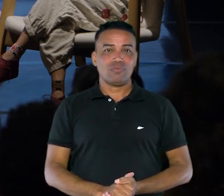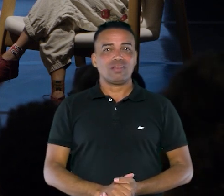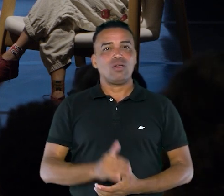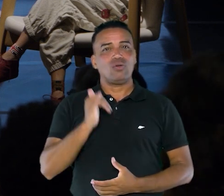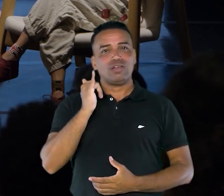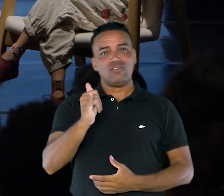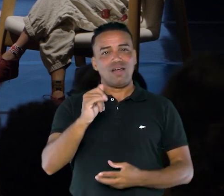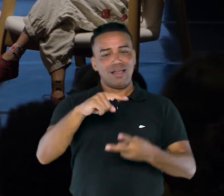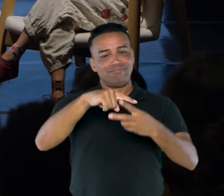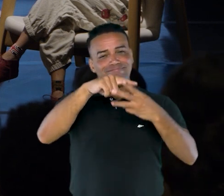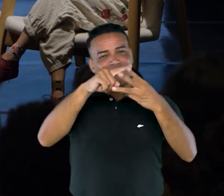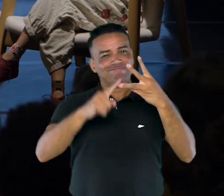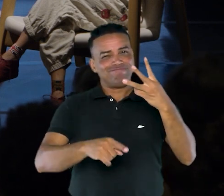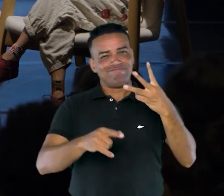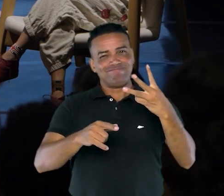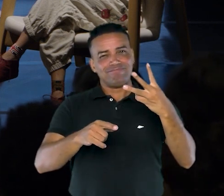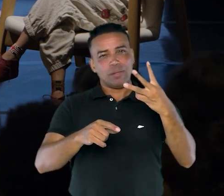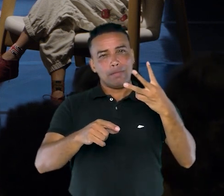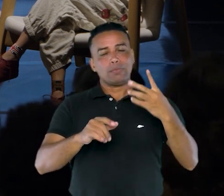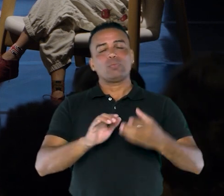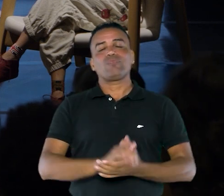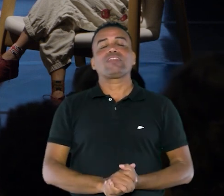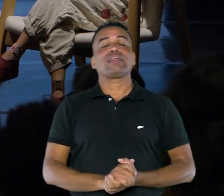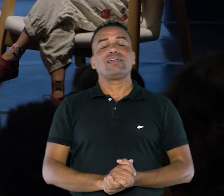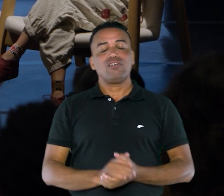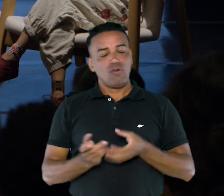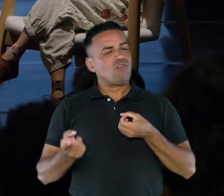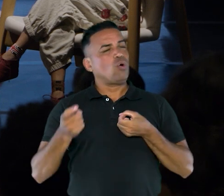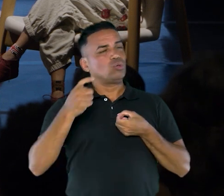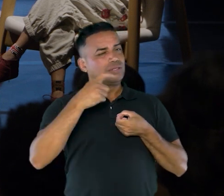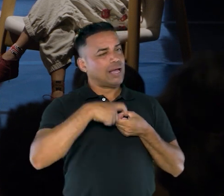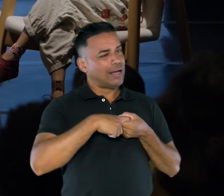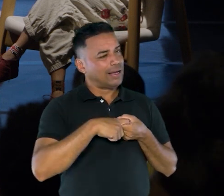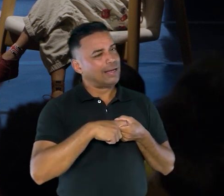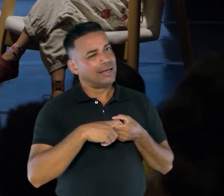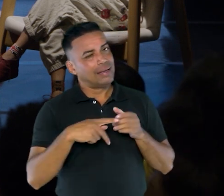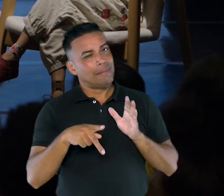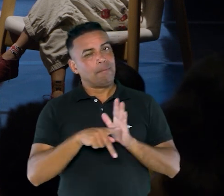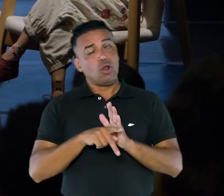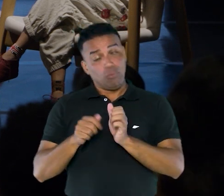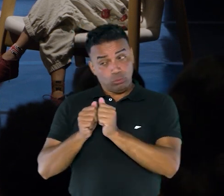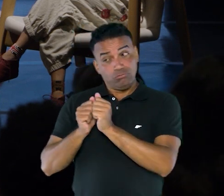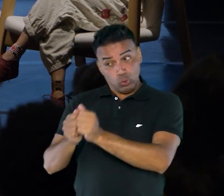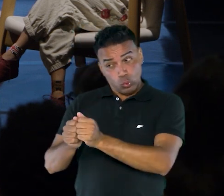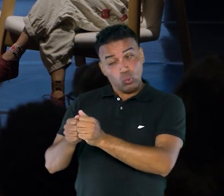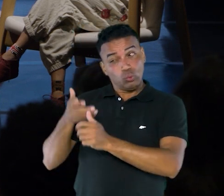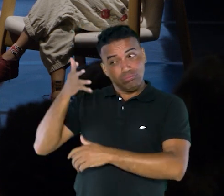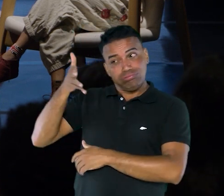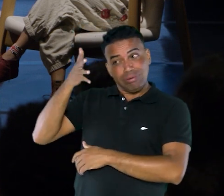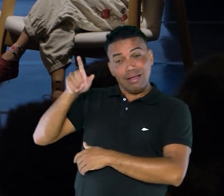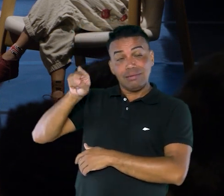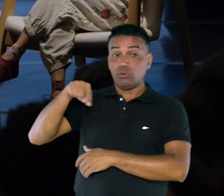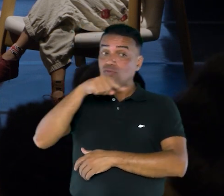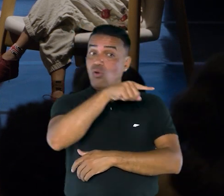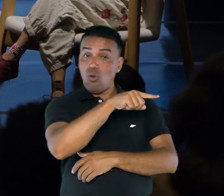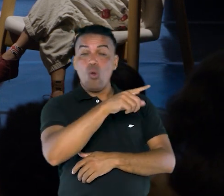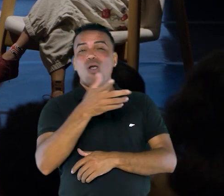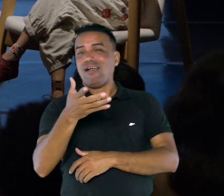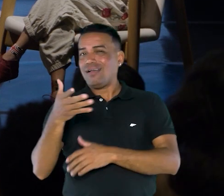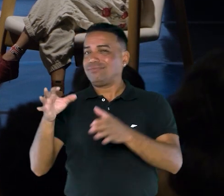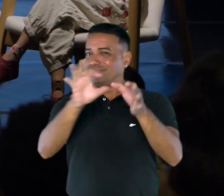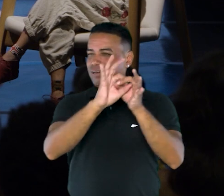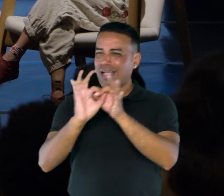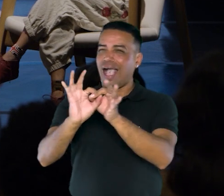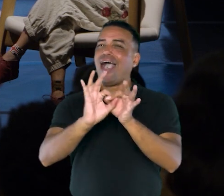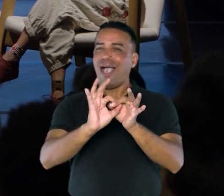Eu quero falar 3 coisas. Já vou voltar um pouco para ir contigo, depois vou para cá e depois eu...